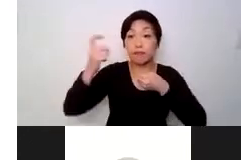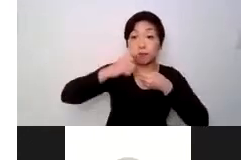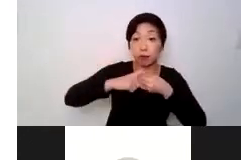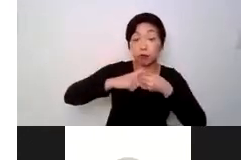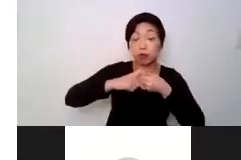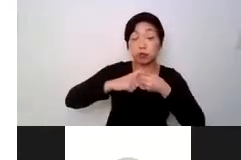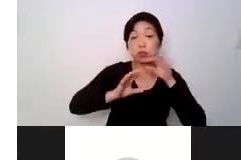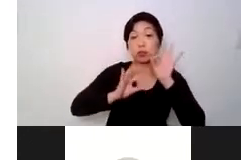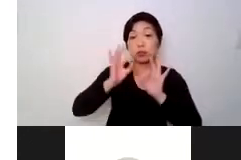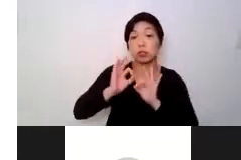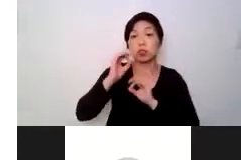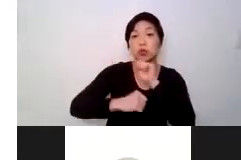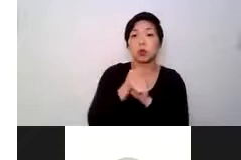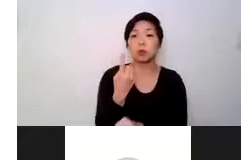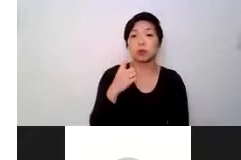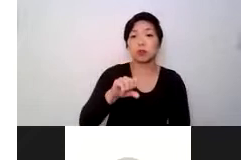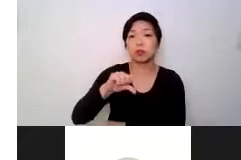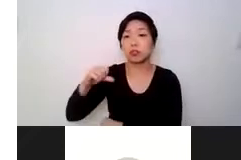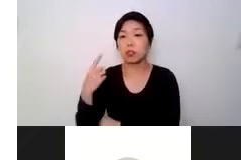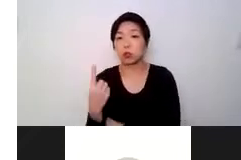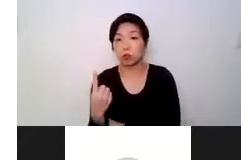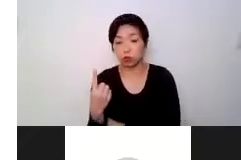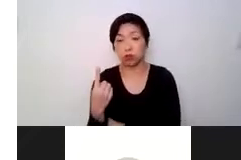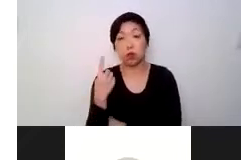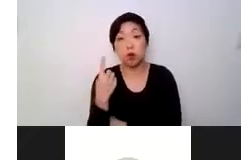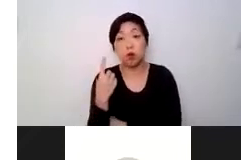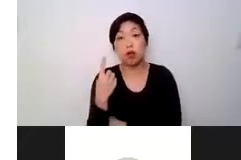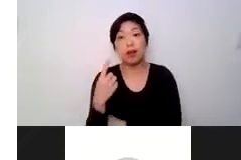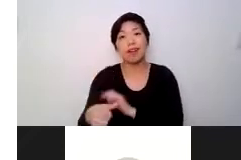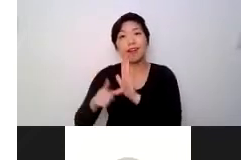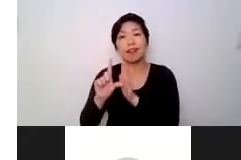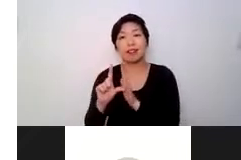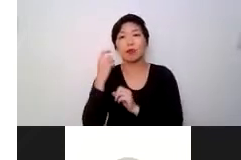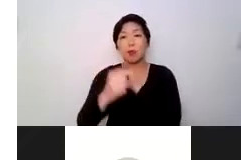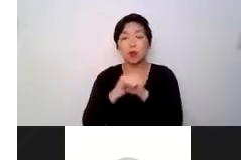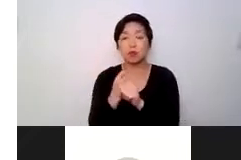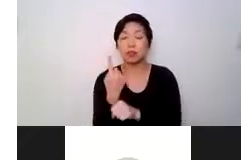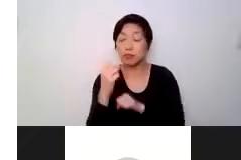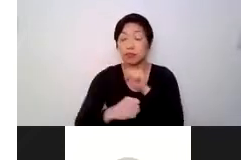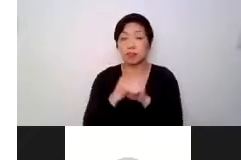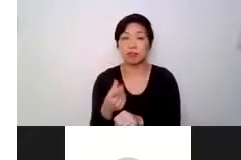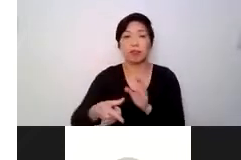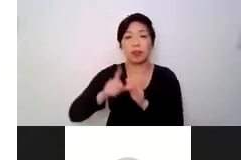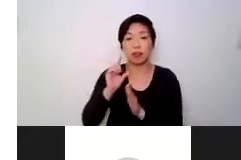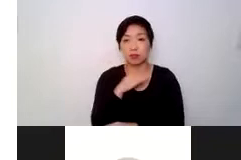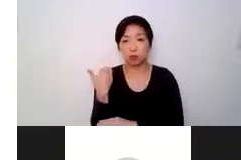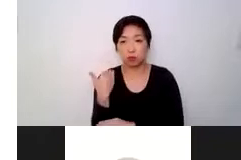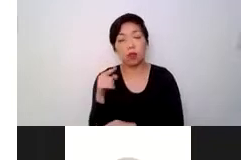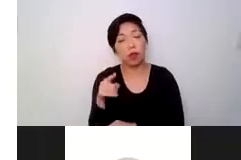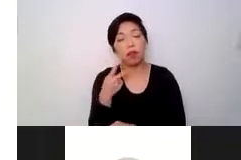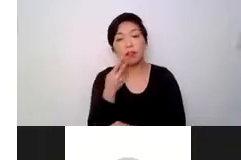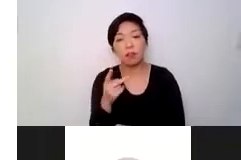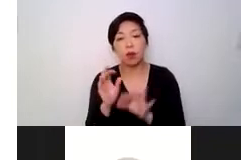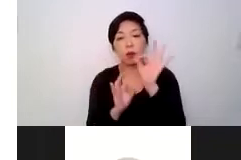1991 um ano antes da morte da Lina e ela curiosamente chamou esse projeto que era o